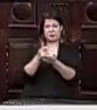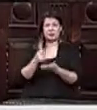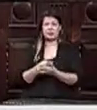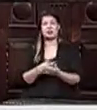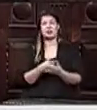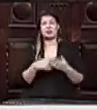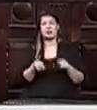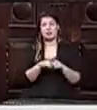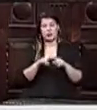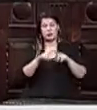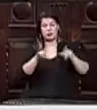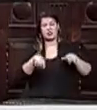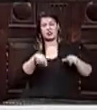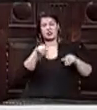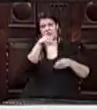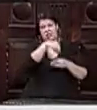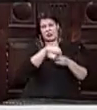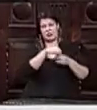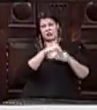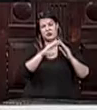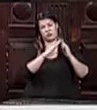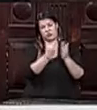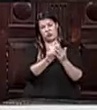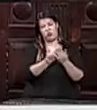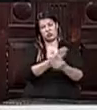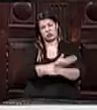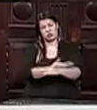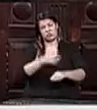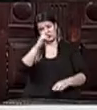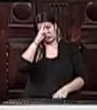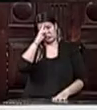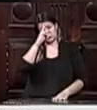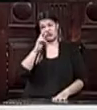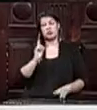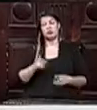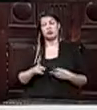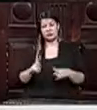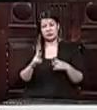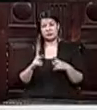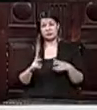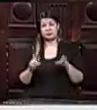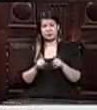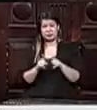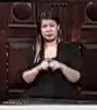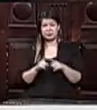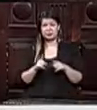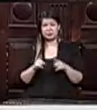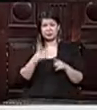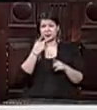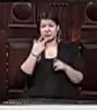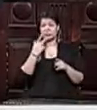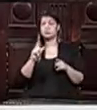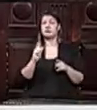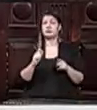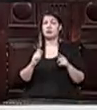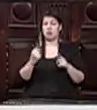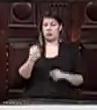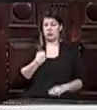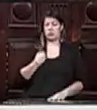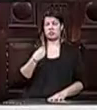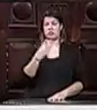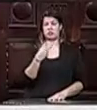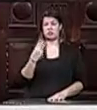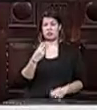o convulsionamento do cotidiano escolar na rede estadual. E agora falo da circular número